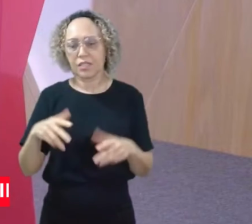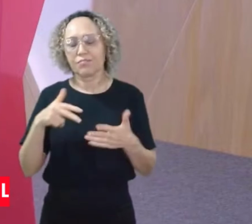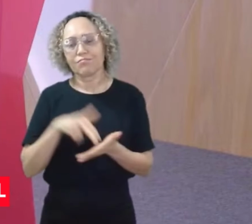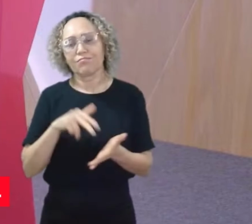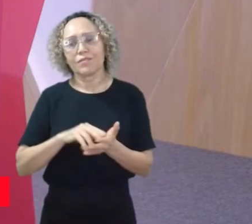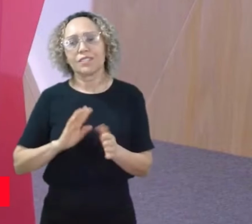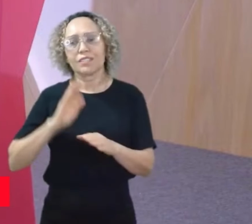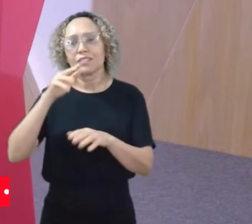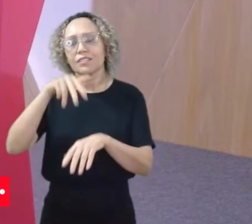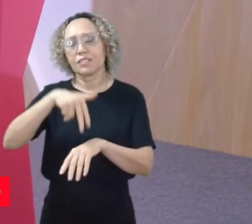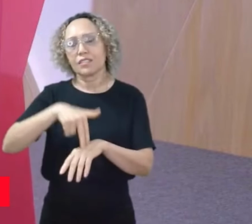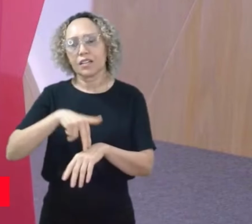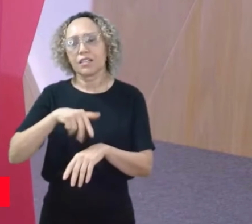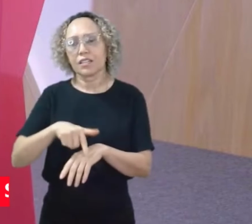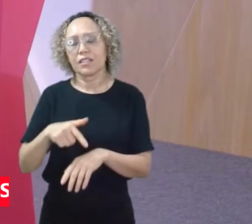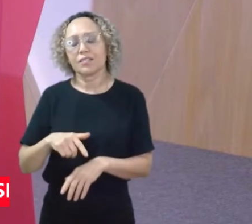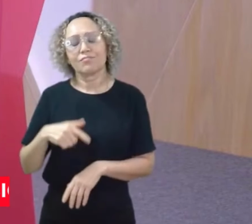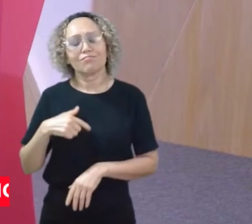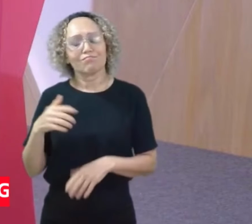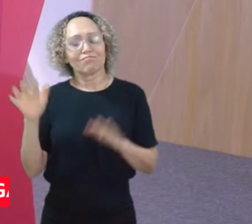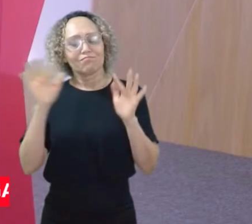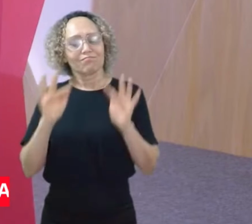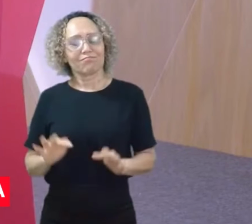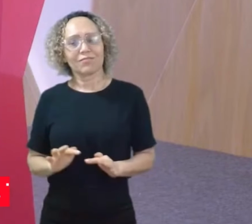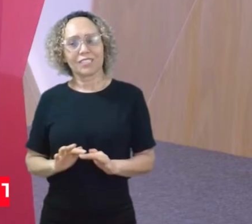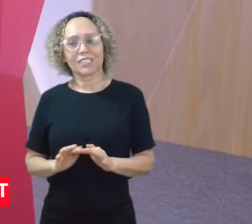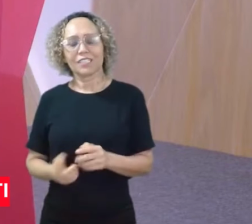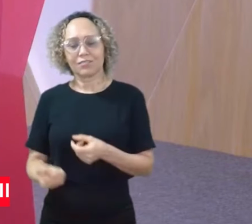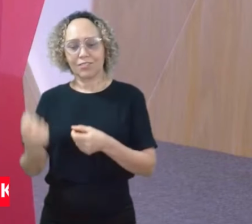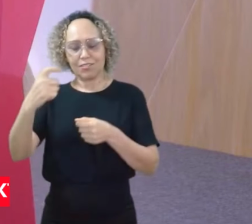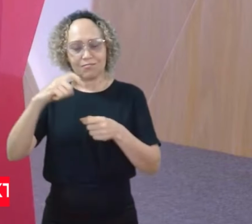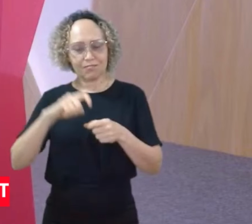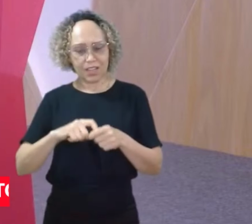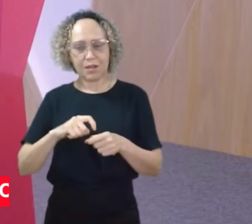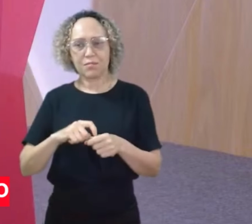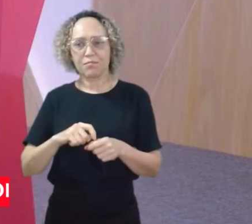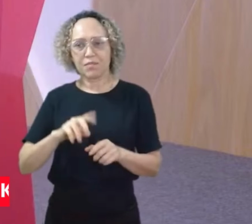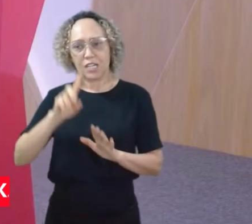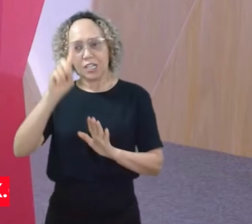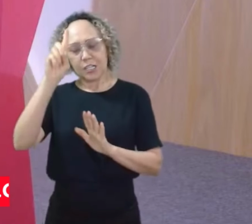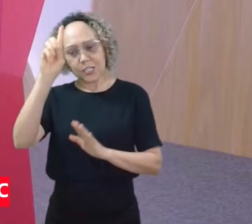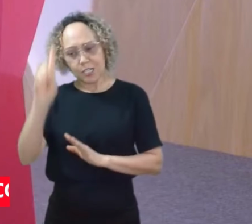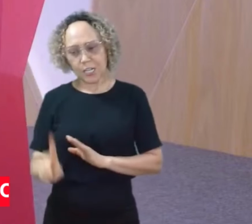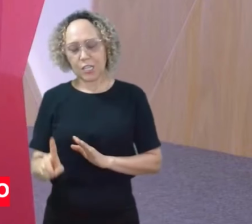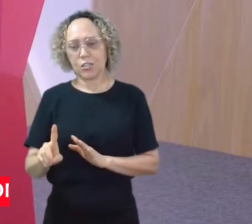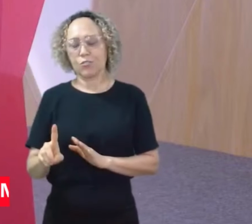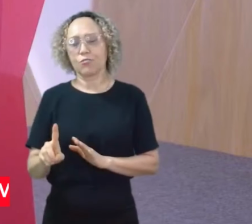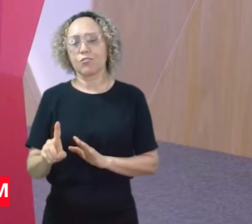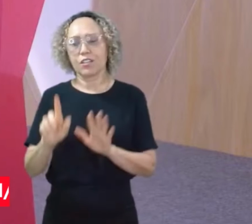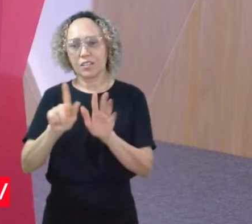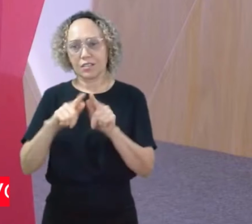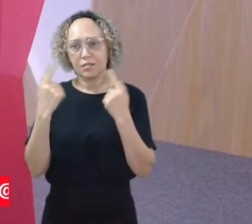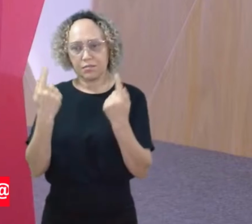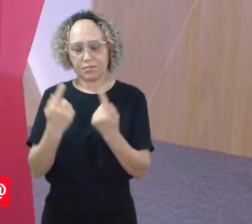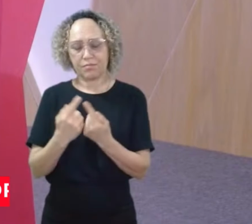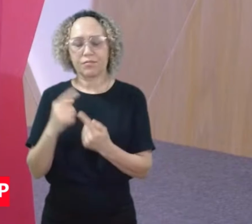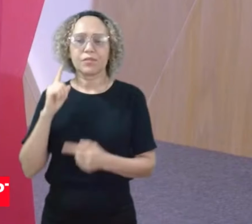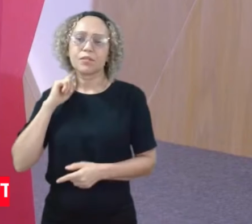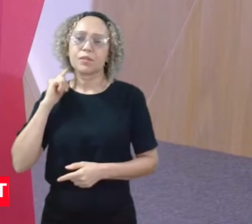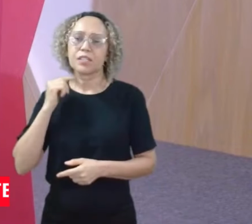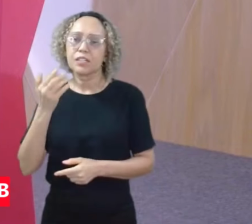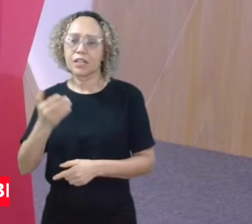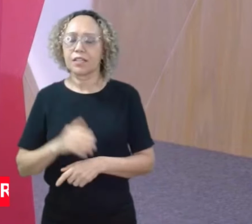mais uma vez, muito feliz pela minha recondução na mesa diretora da Assembleia de Minas Gerais. Leninha, queria começar te perguntando, então, assim,